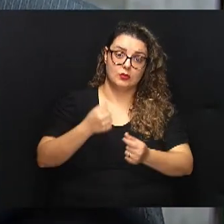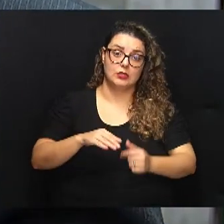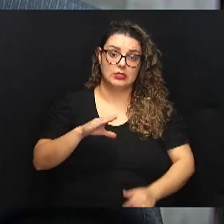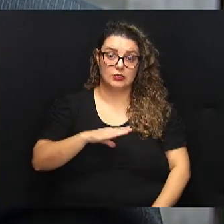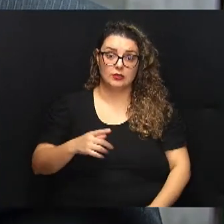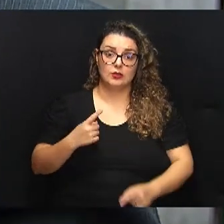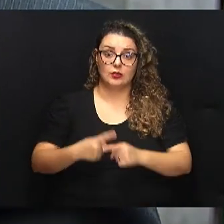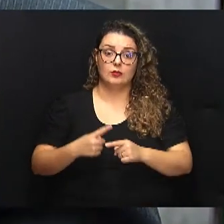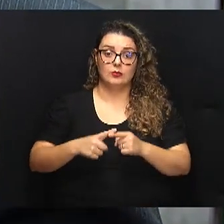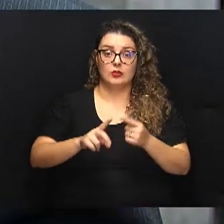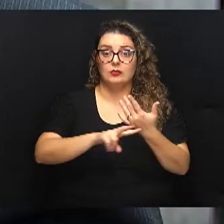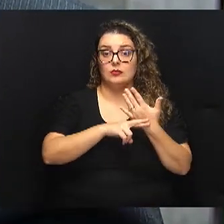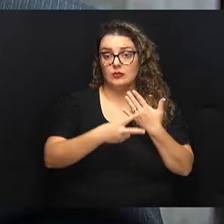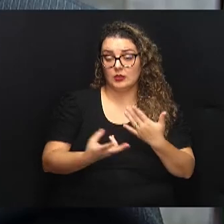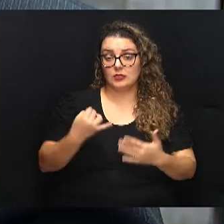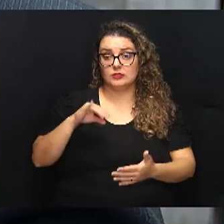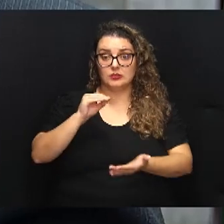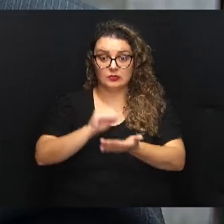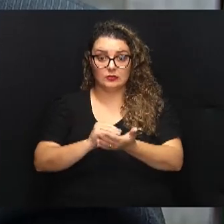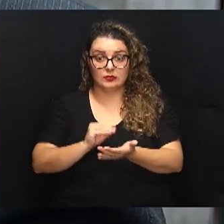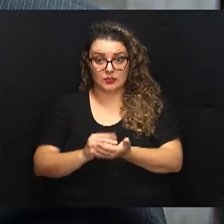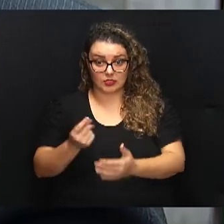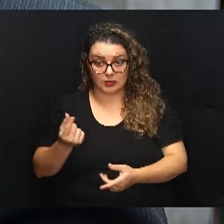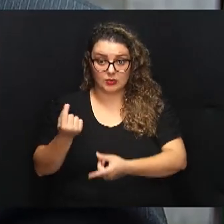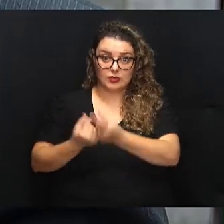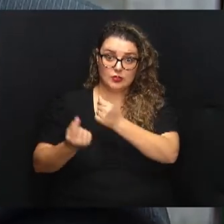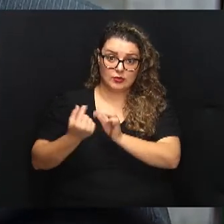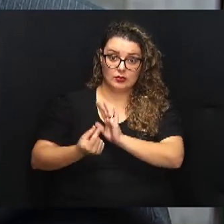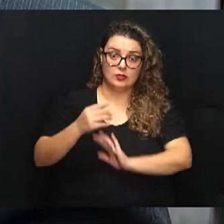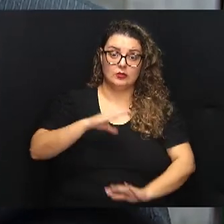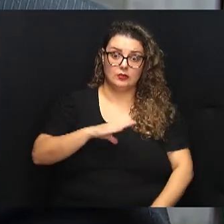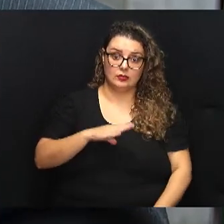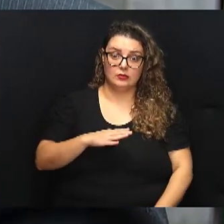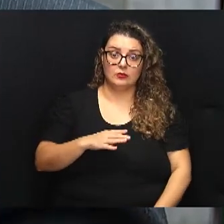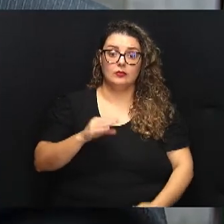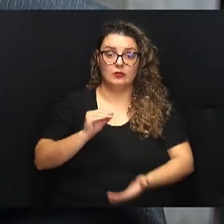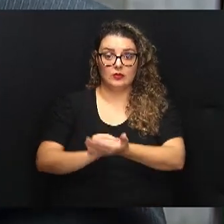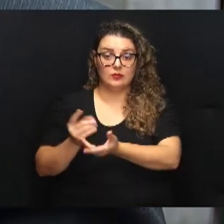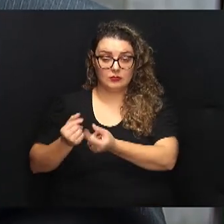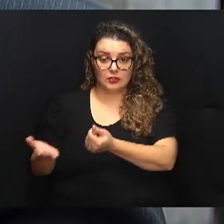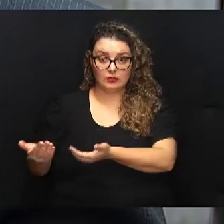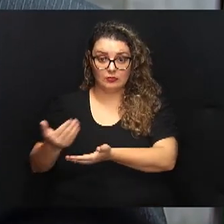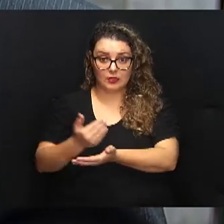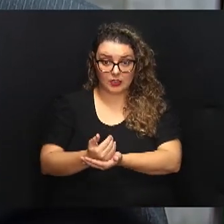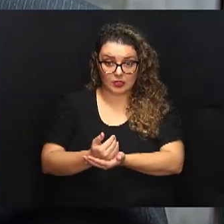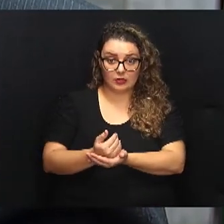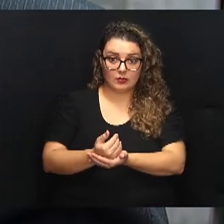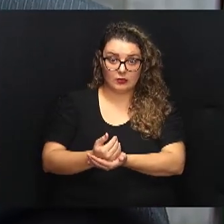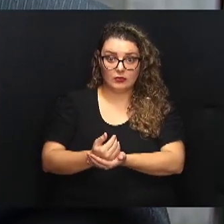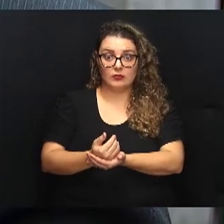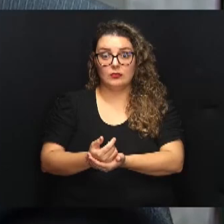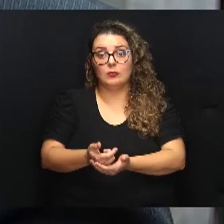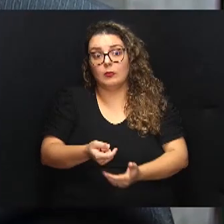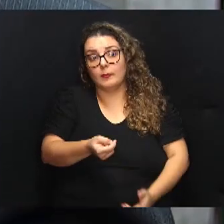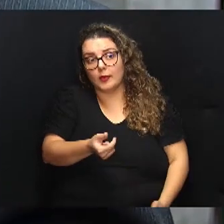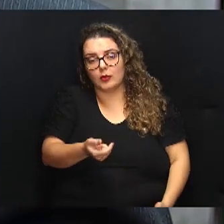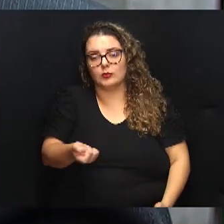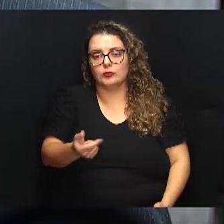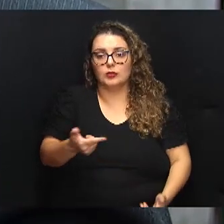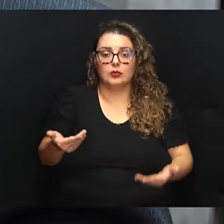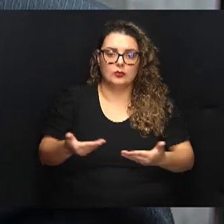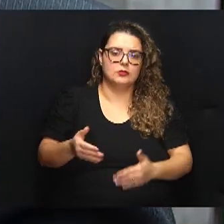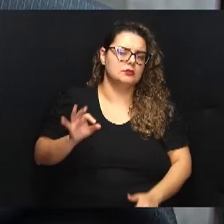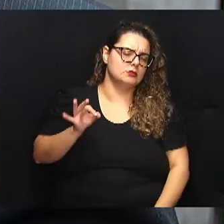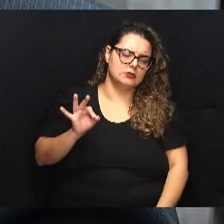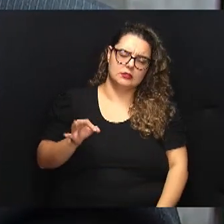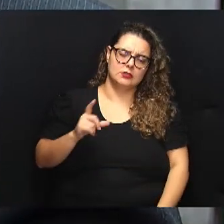porque vai afetar, se faltar dinheiro no orçamento do município, faltar a arrecadação for aquém do que é hoje, sem dúvida